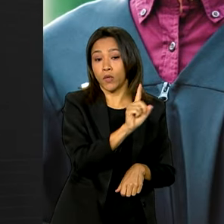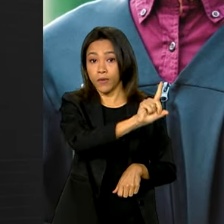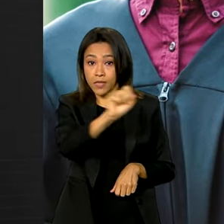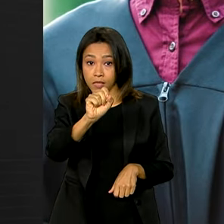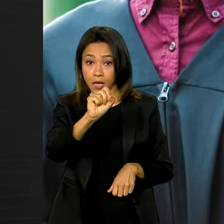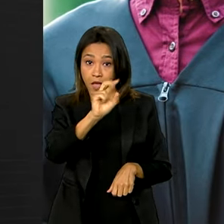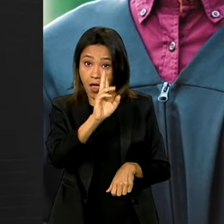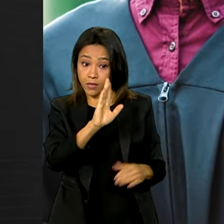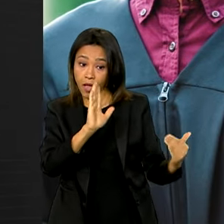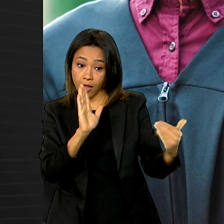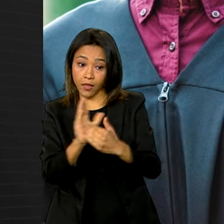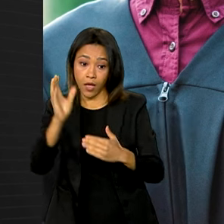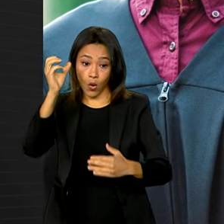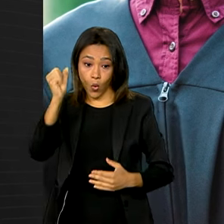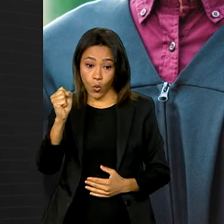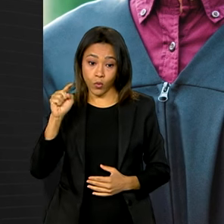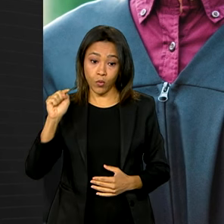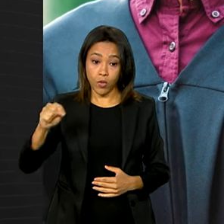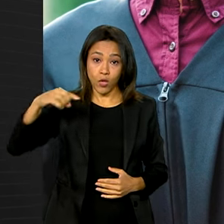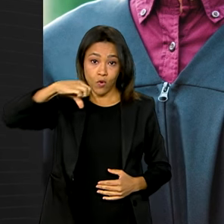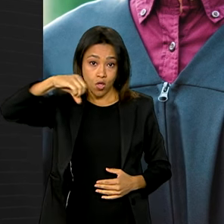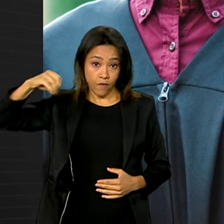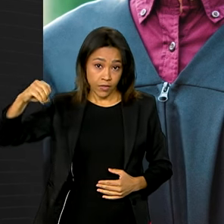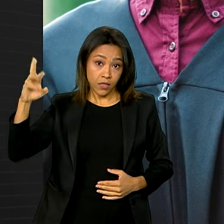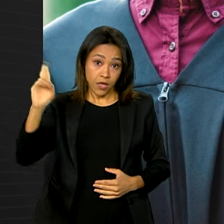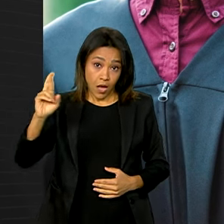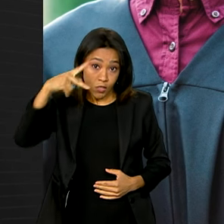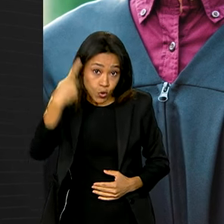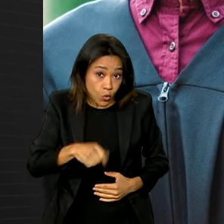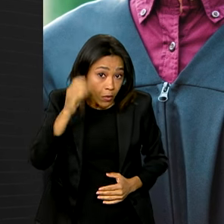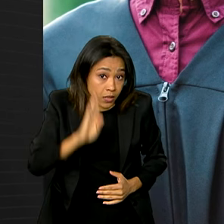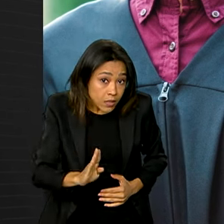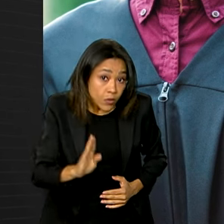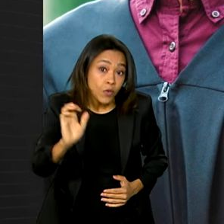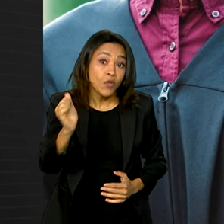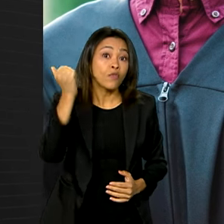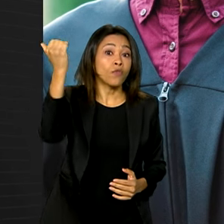a R$ 8.900 as nacionais e